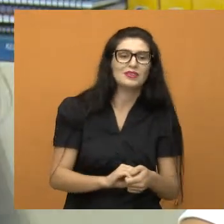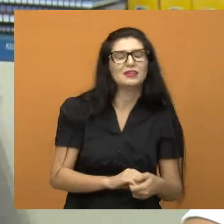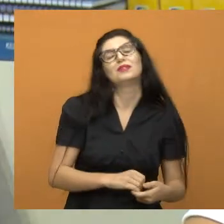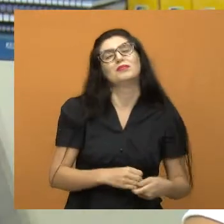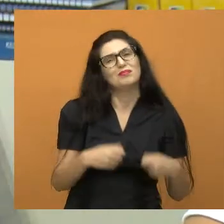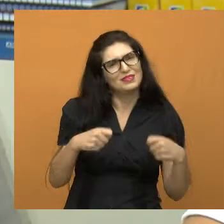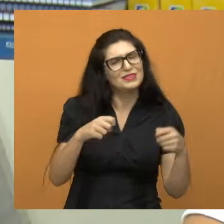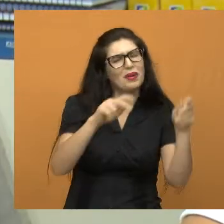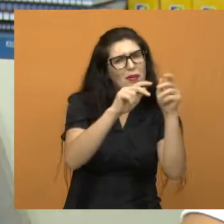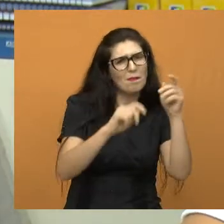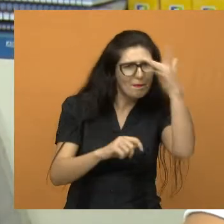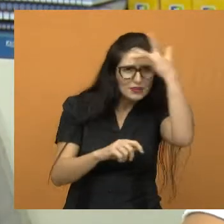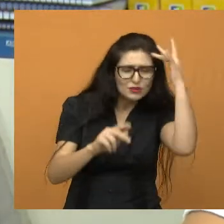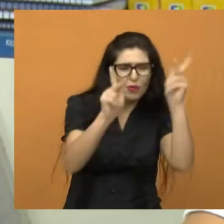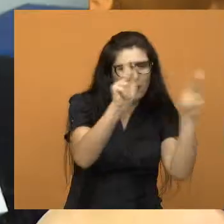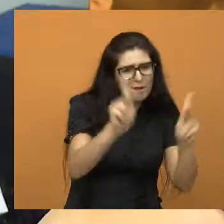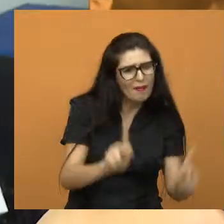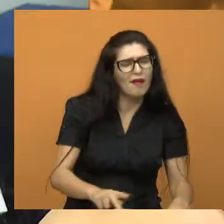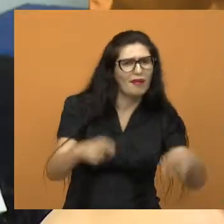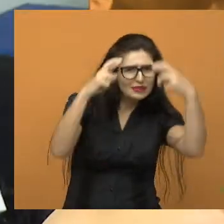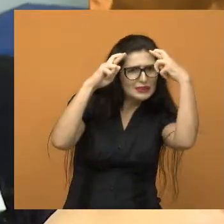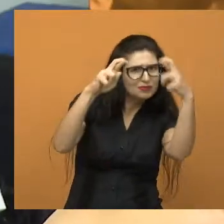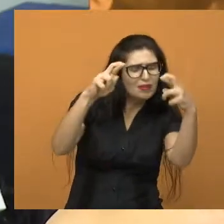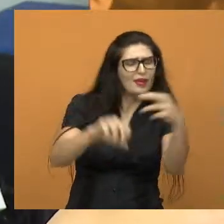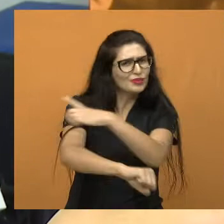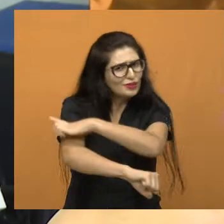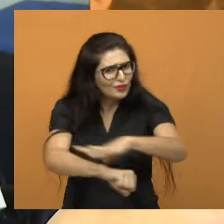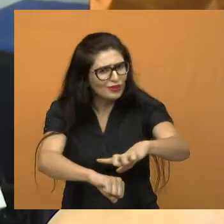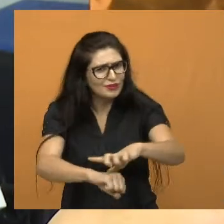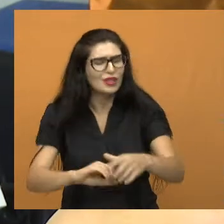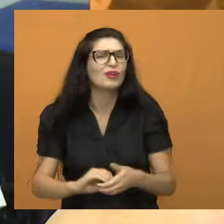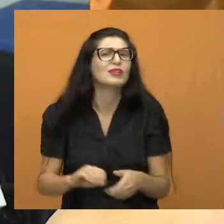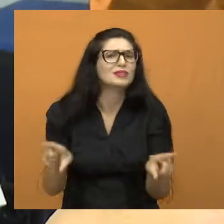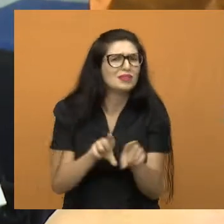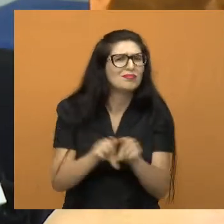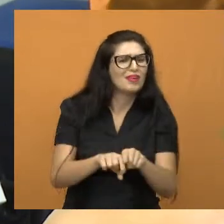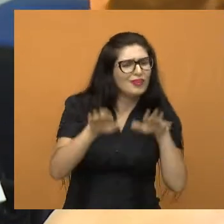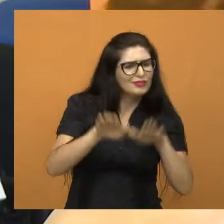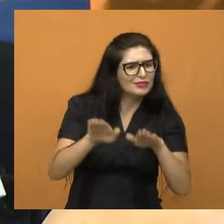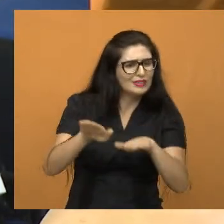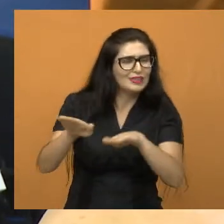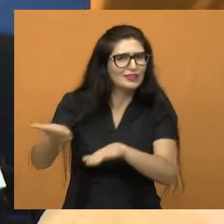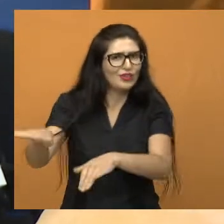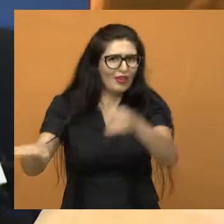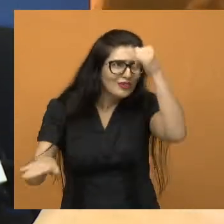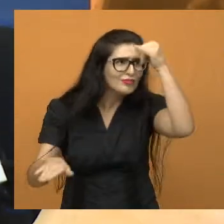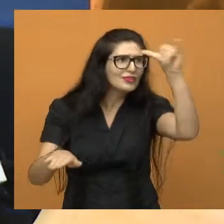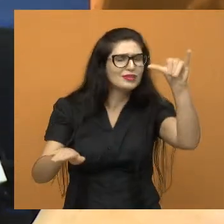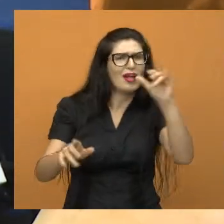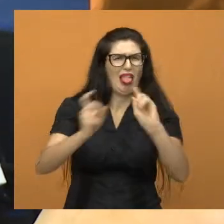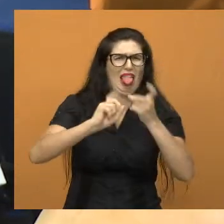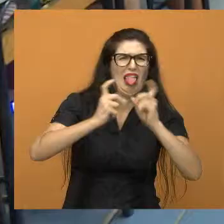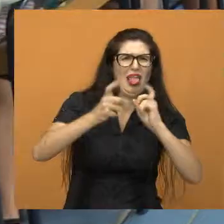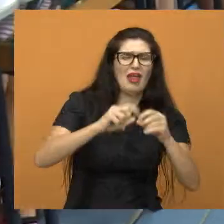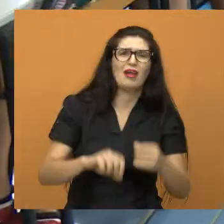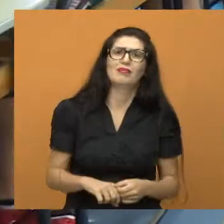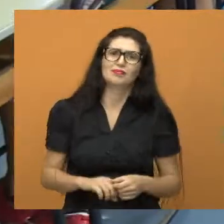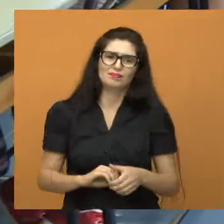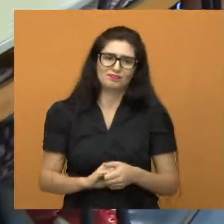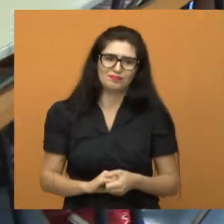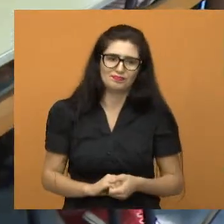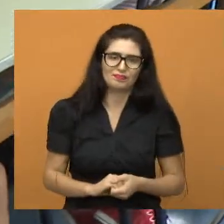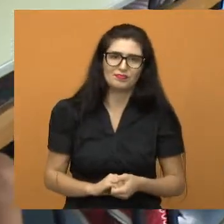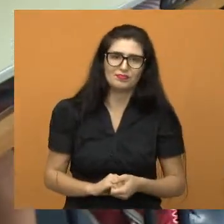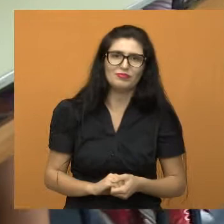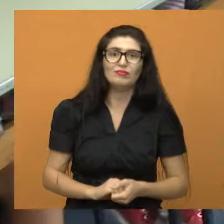pessoas para que o mundo fique com mais respeito. não ter muitos xingamentos no trânsito, porque assim a gente pode ter uma Jacareí melhor.